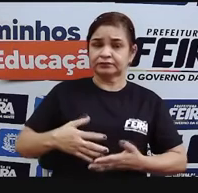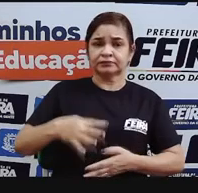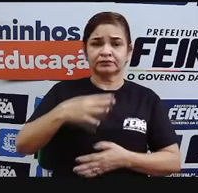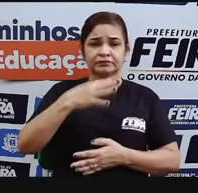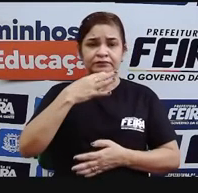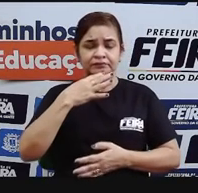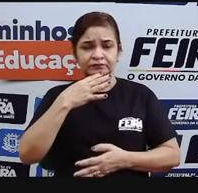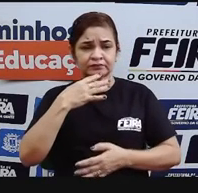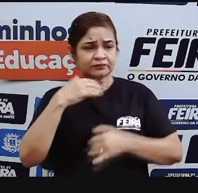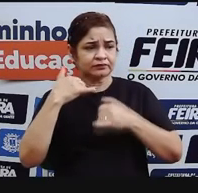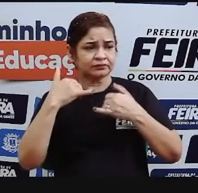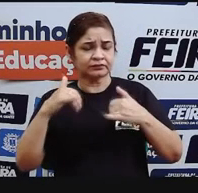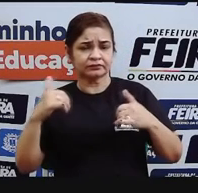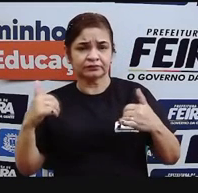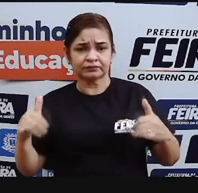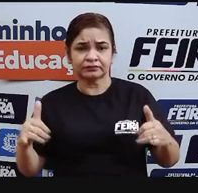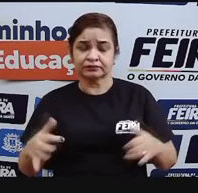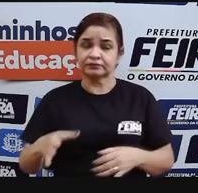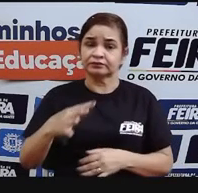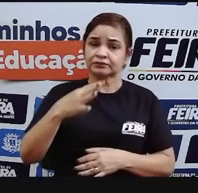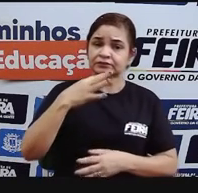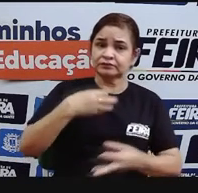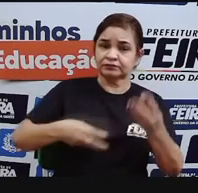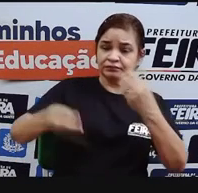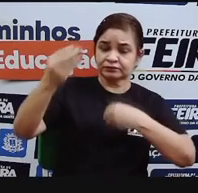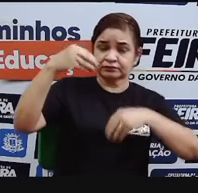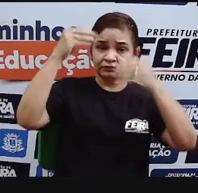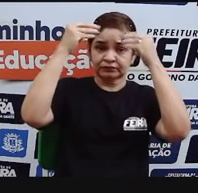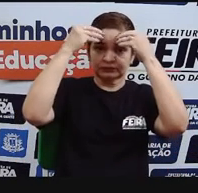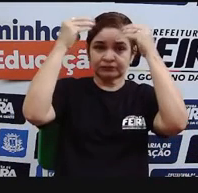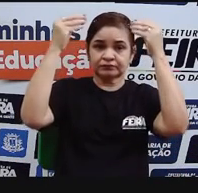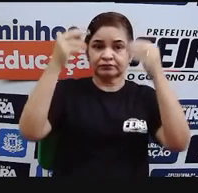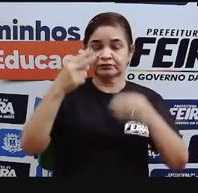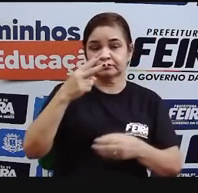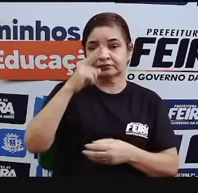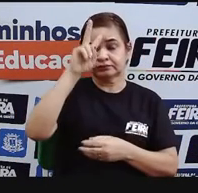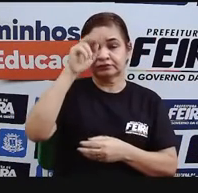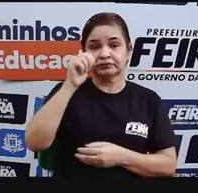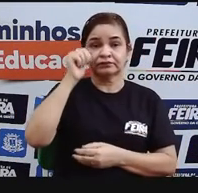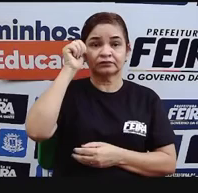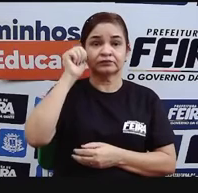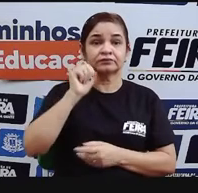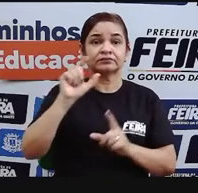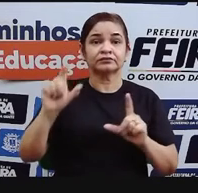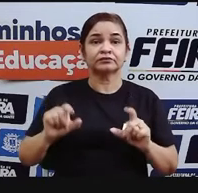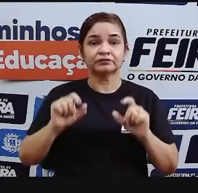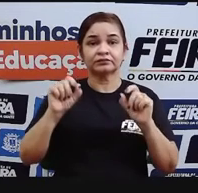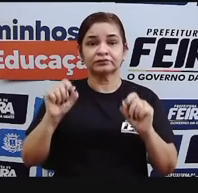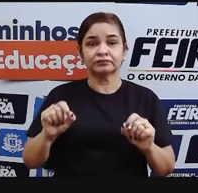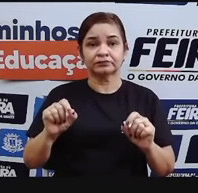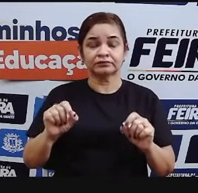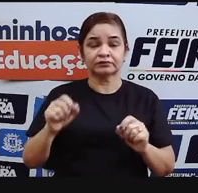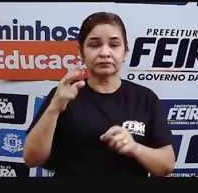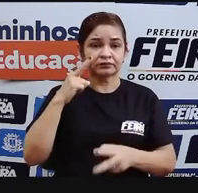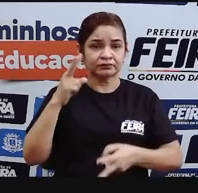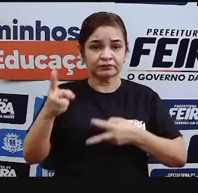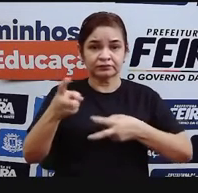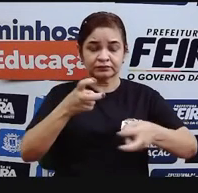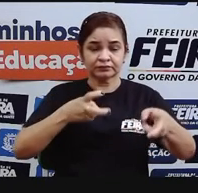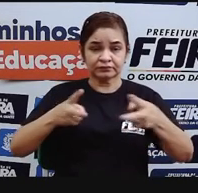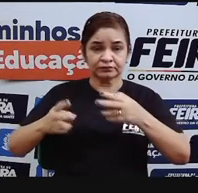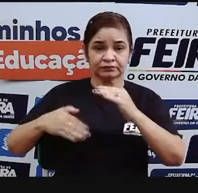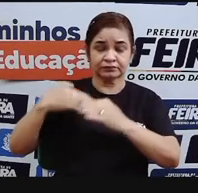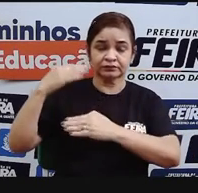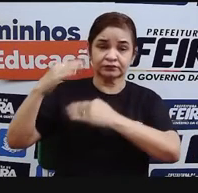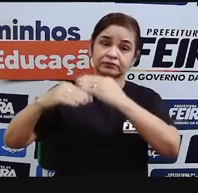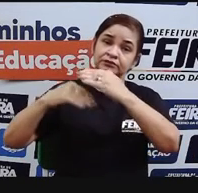informação, acesso ao conhecimento e acesso à história dessas mulheres, o que a gente vai perceber é que ao longo